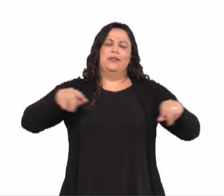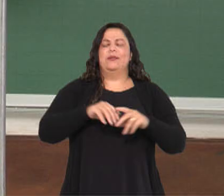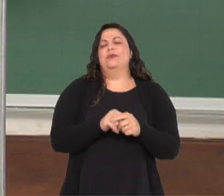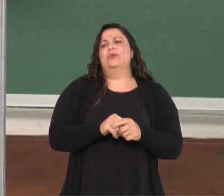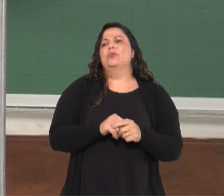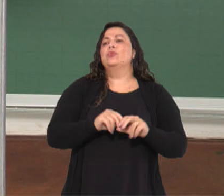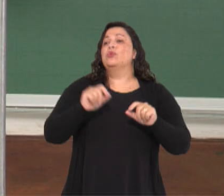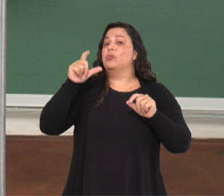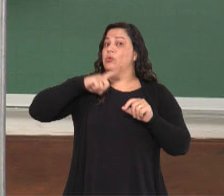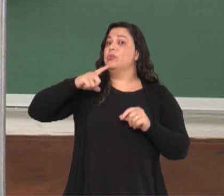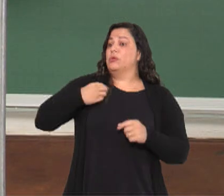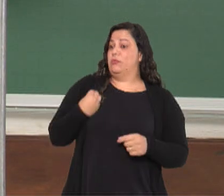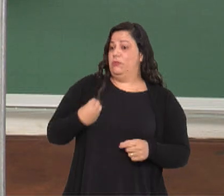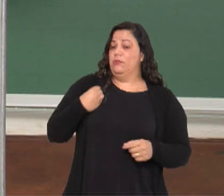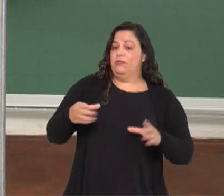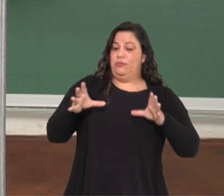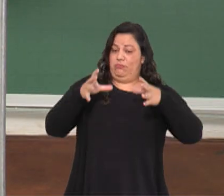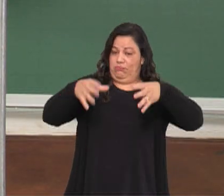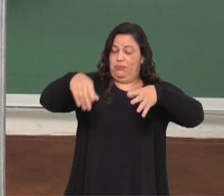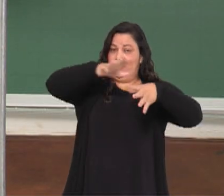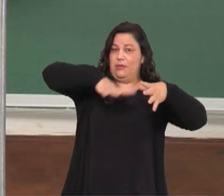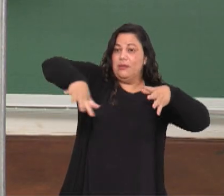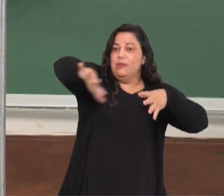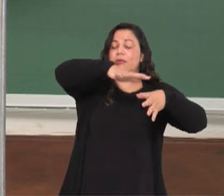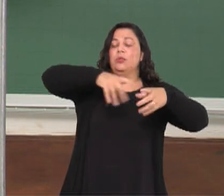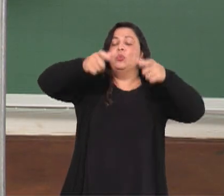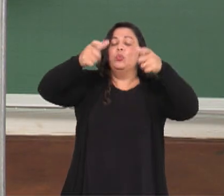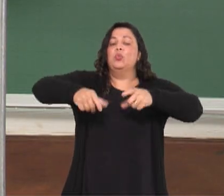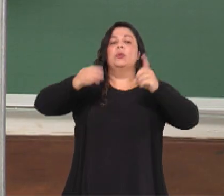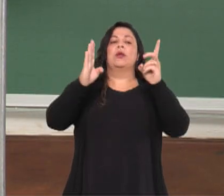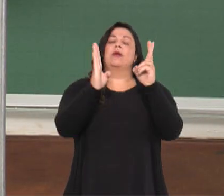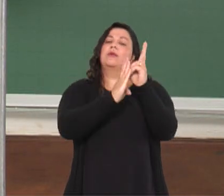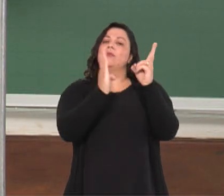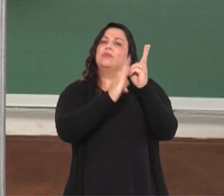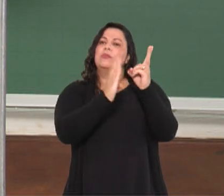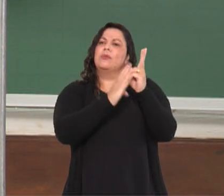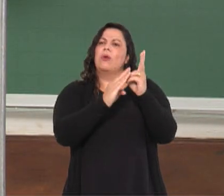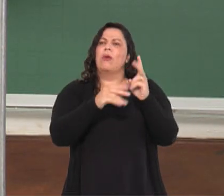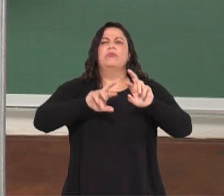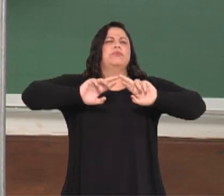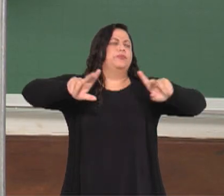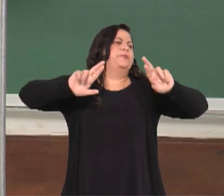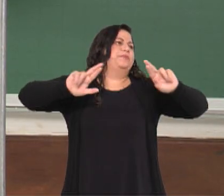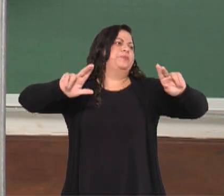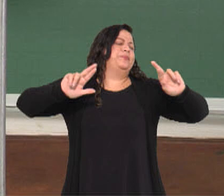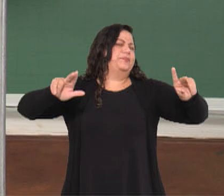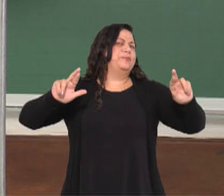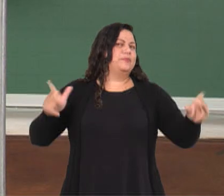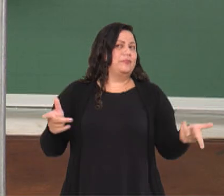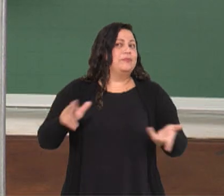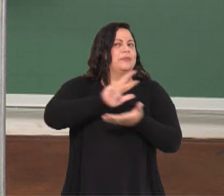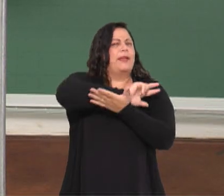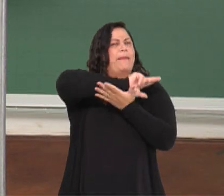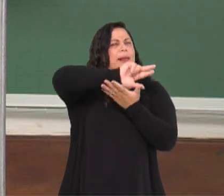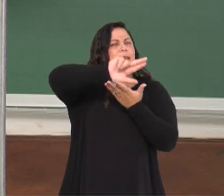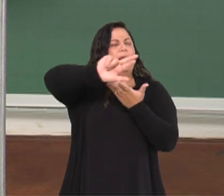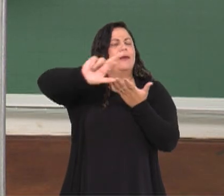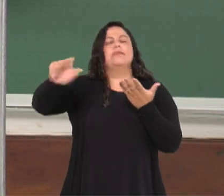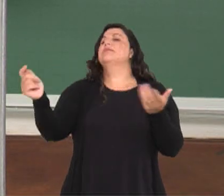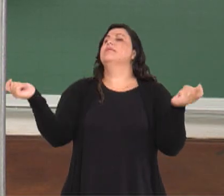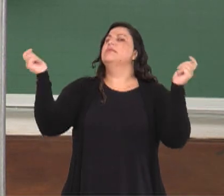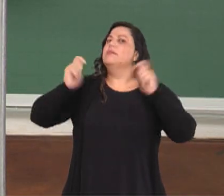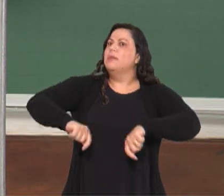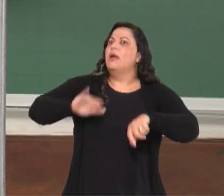tínhamos aqui dentro desse território, nesse espaço geográfico, também eram diversificadas e que também contribuíram para